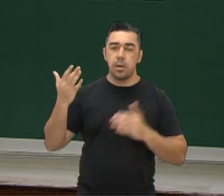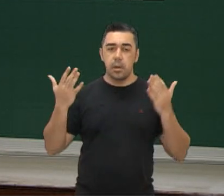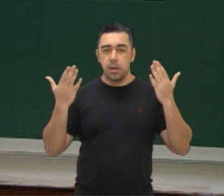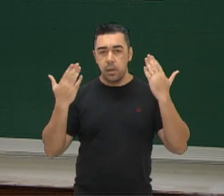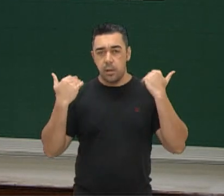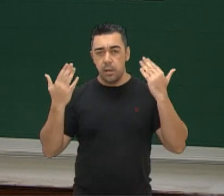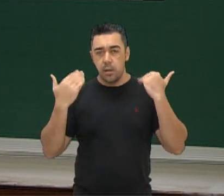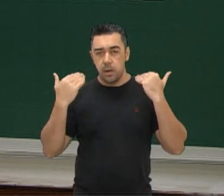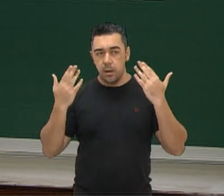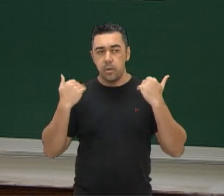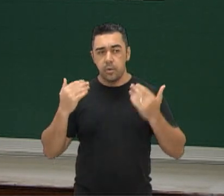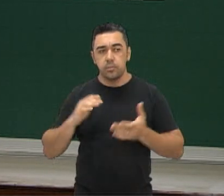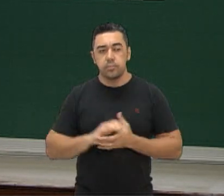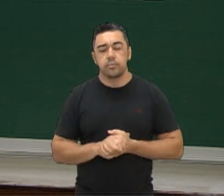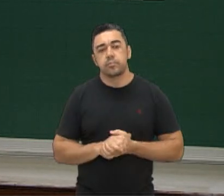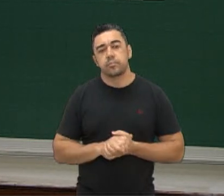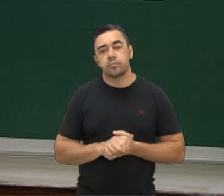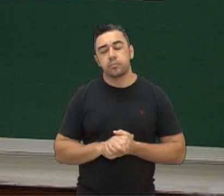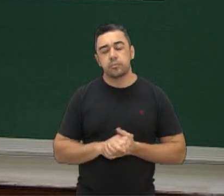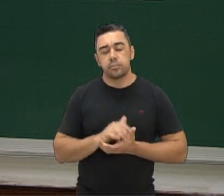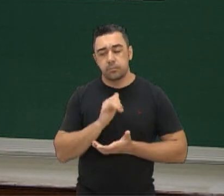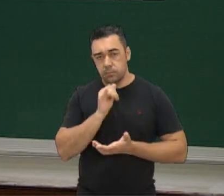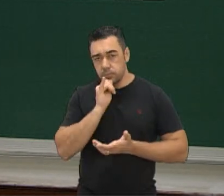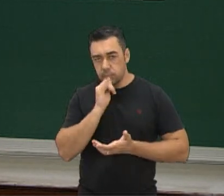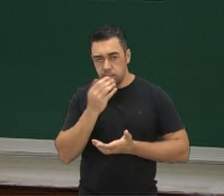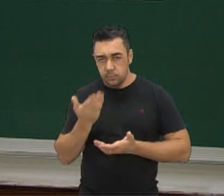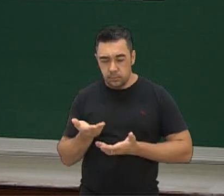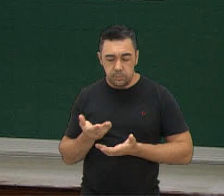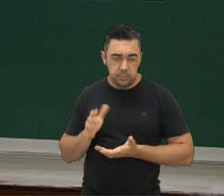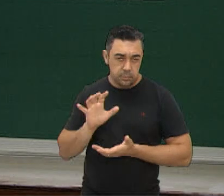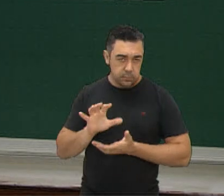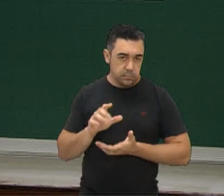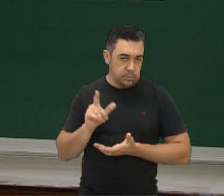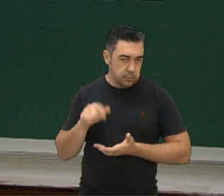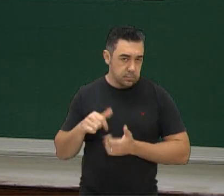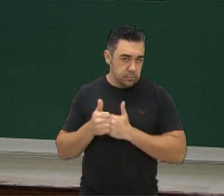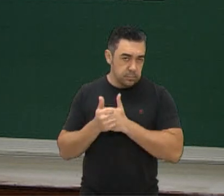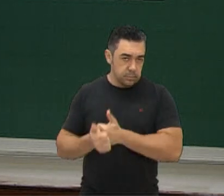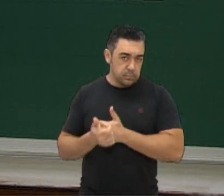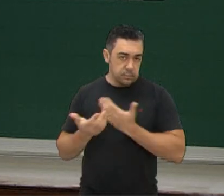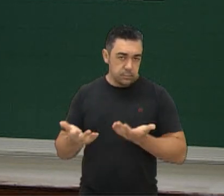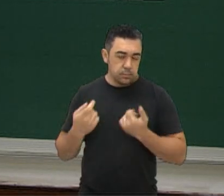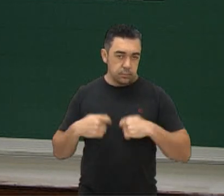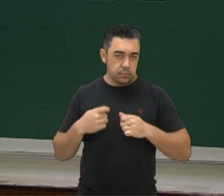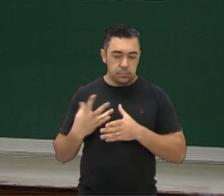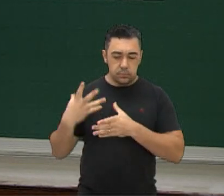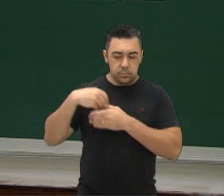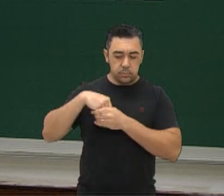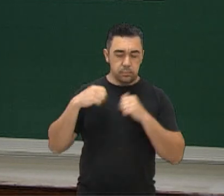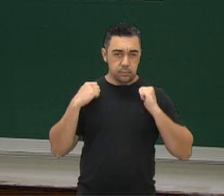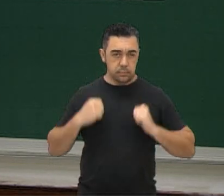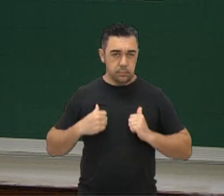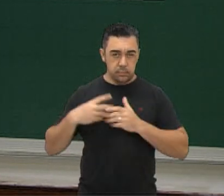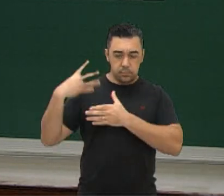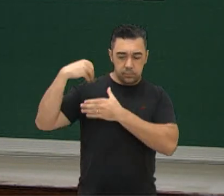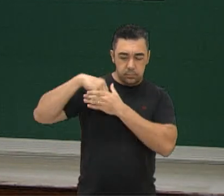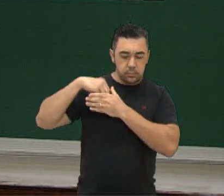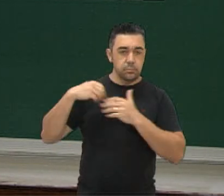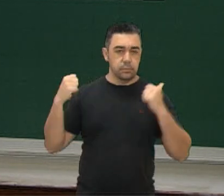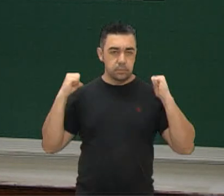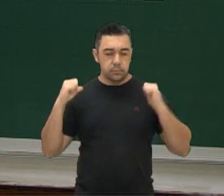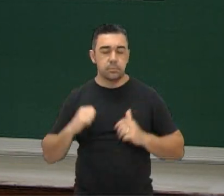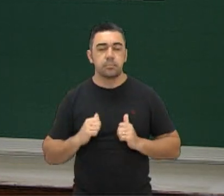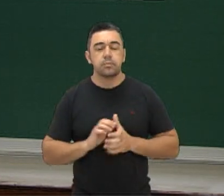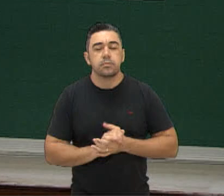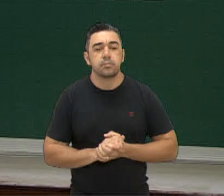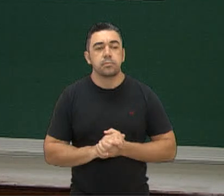vir a estar calor, a ter um bom tempo, né? Então, conforme el caso, você precisa levar vários tipos de